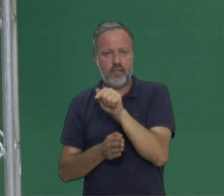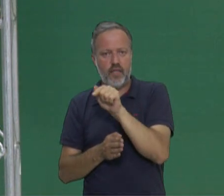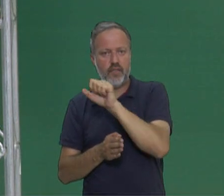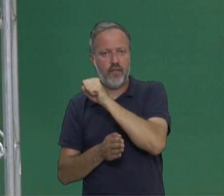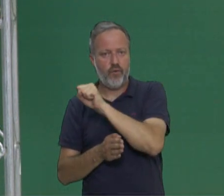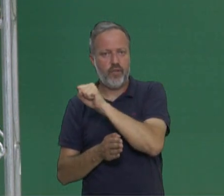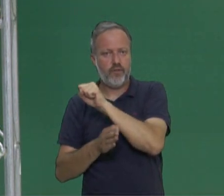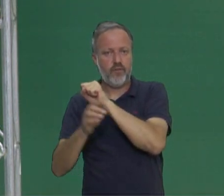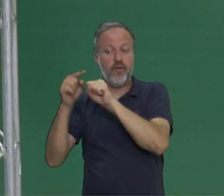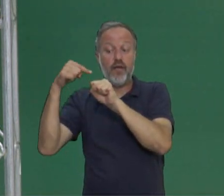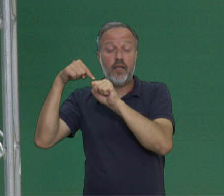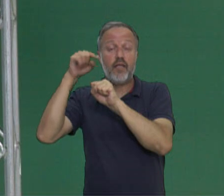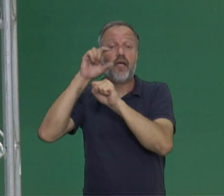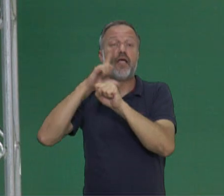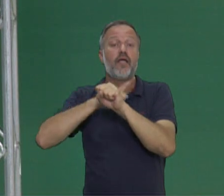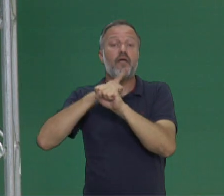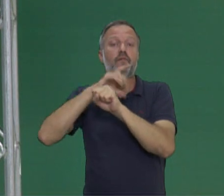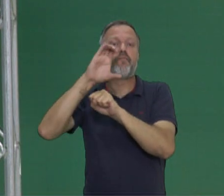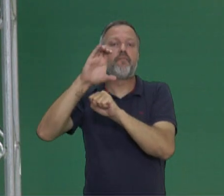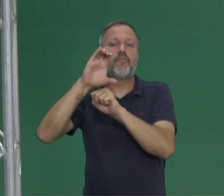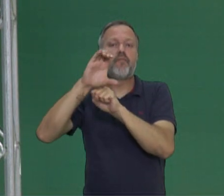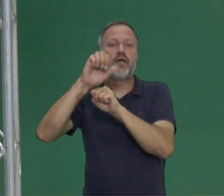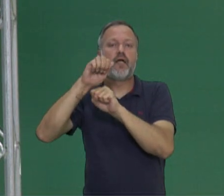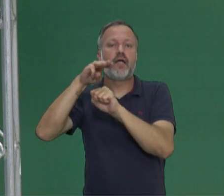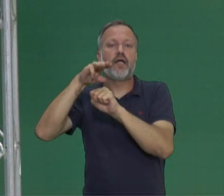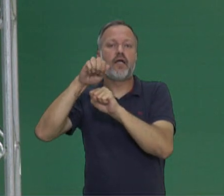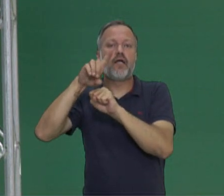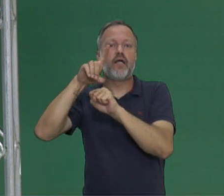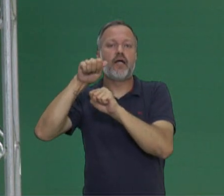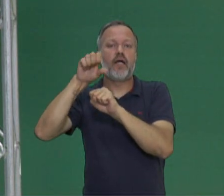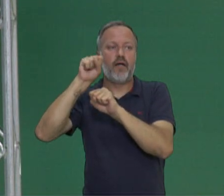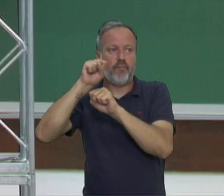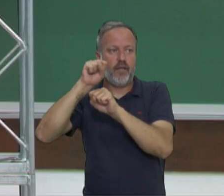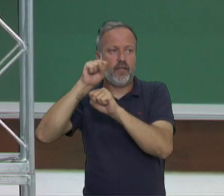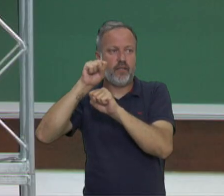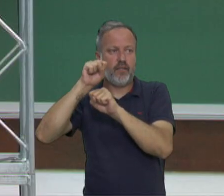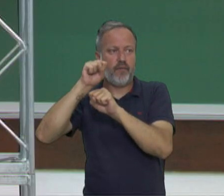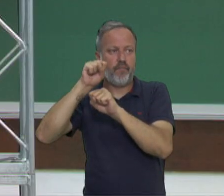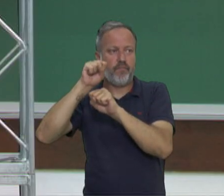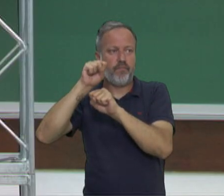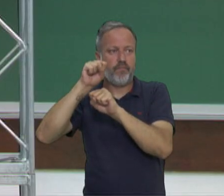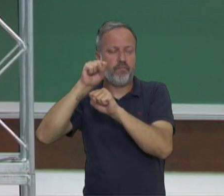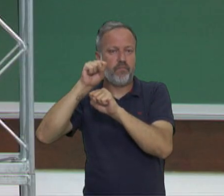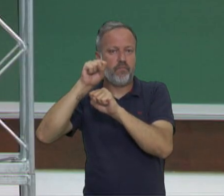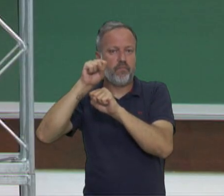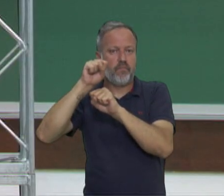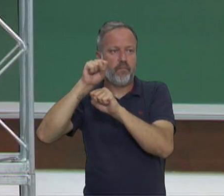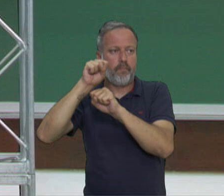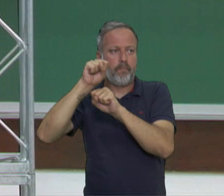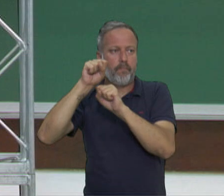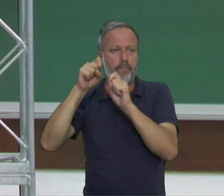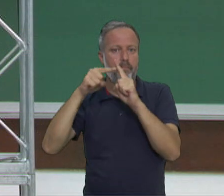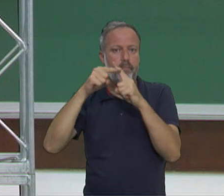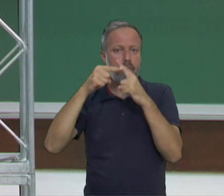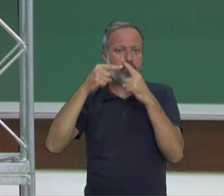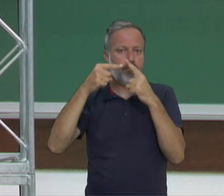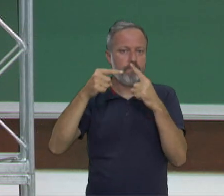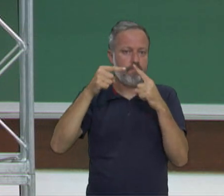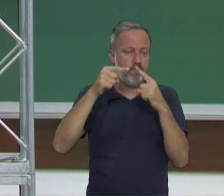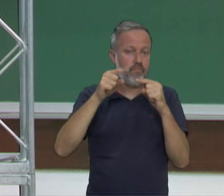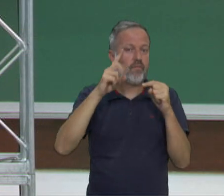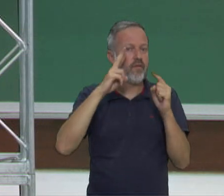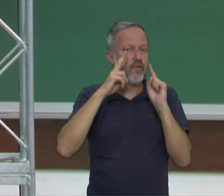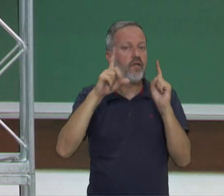Não vou detalhar isso para vocês. E bem aqui, gente, tem um monte de elementos que todos se comportam exatamente